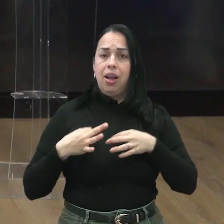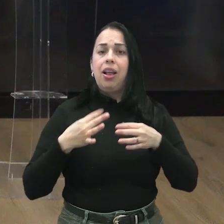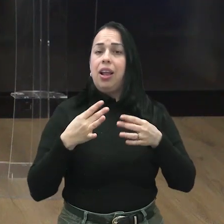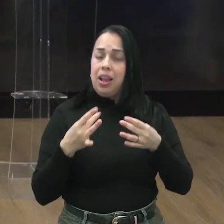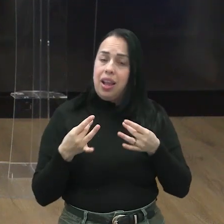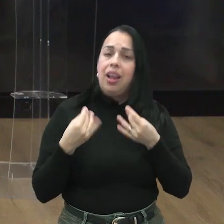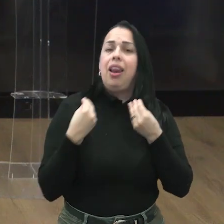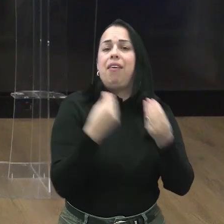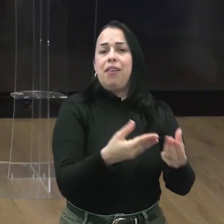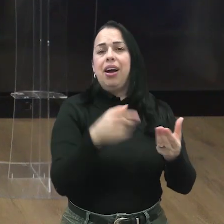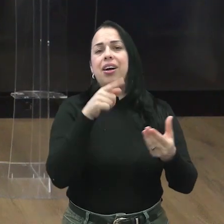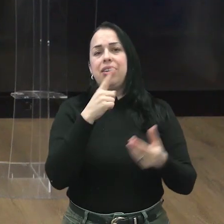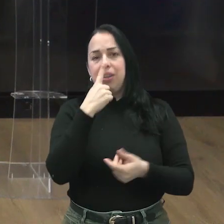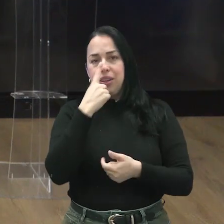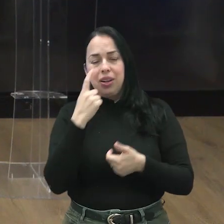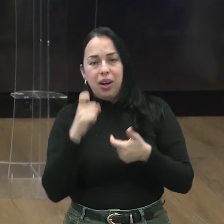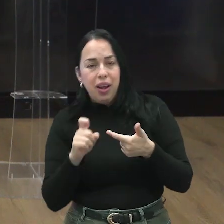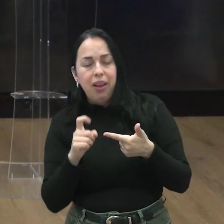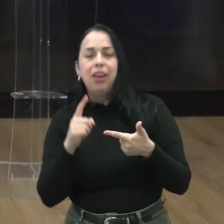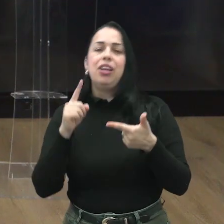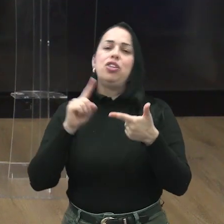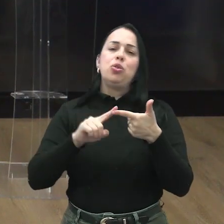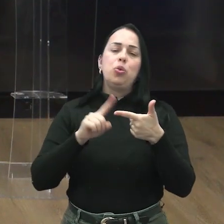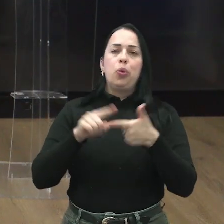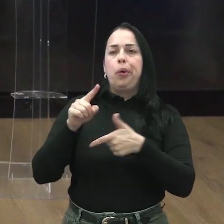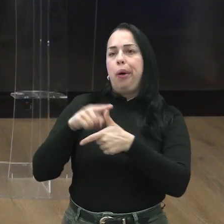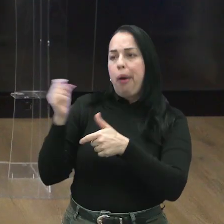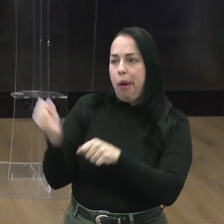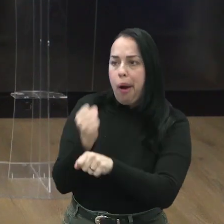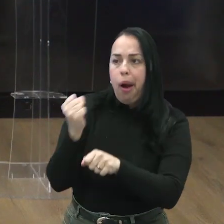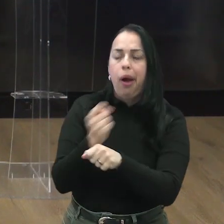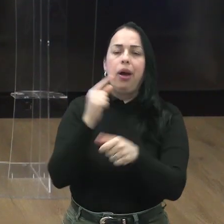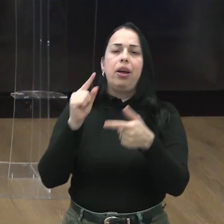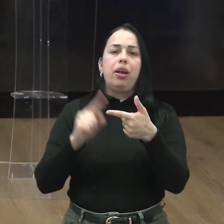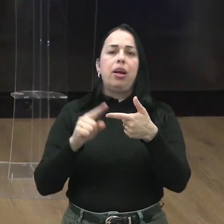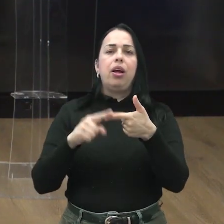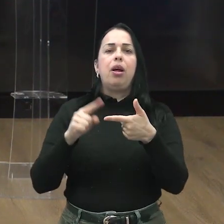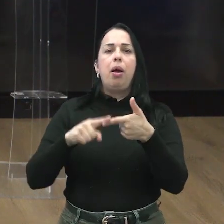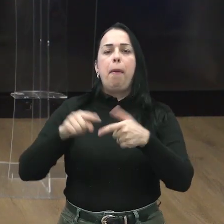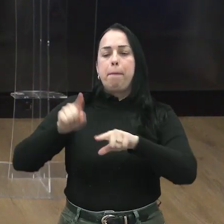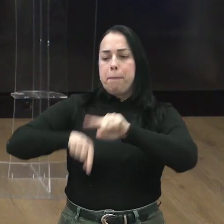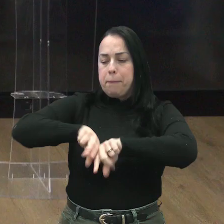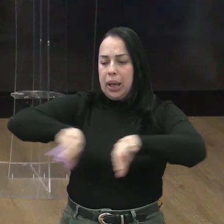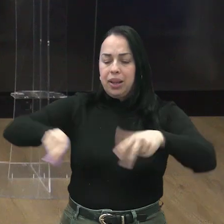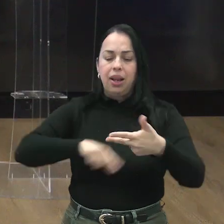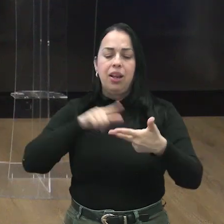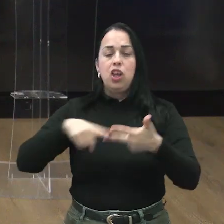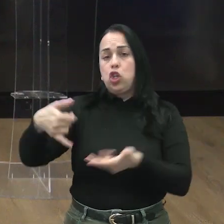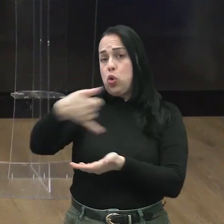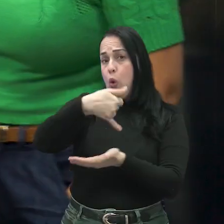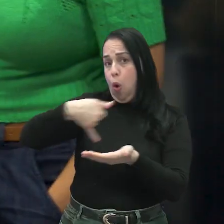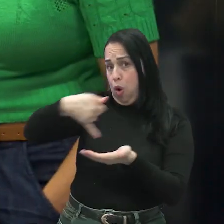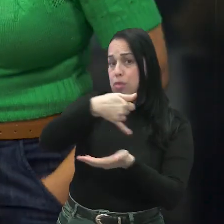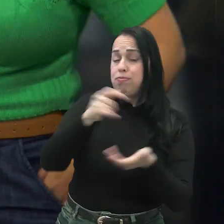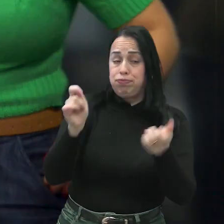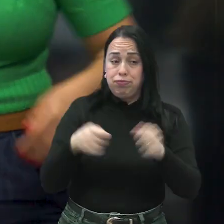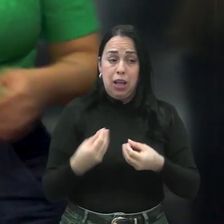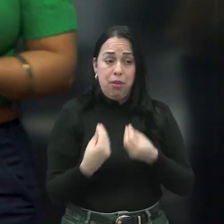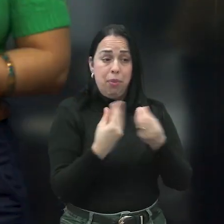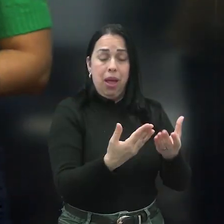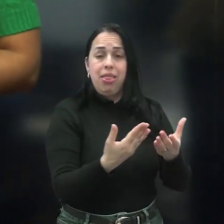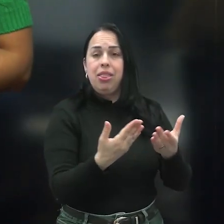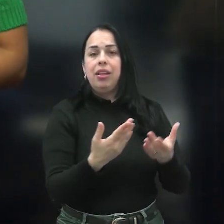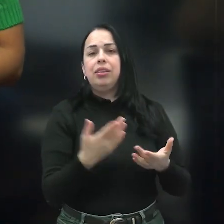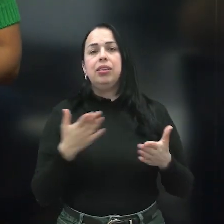recebem resíduos da construção civil, eletrônicos, móveis e até mesmo óleo de cozinha. E